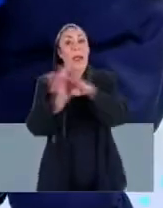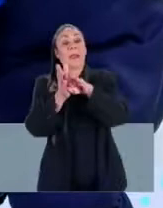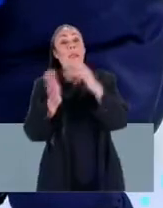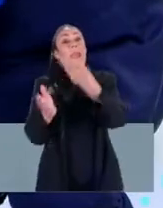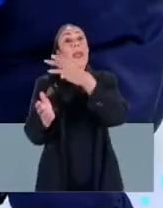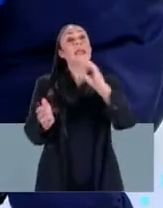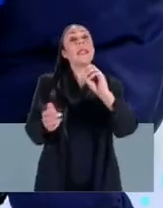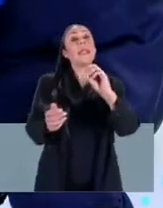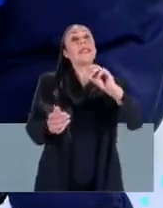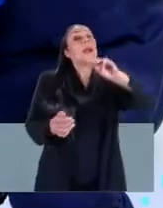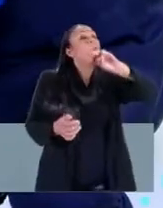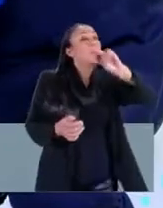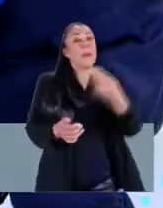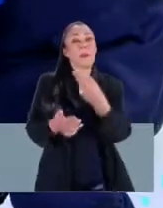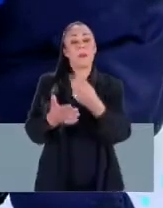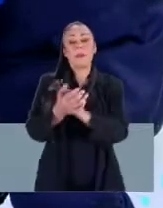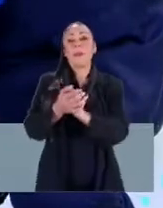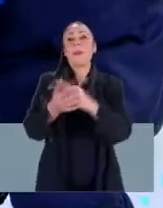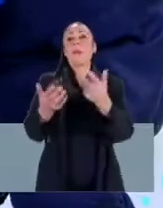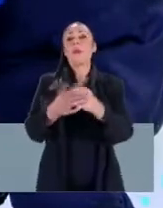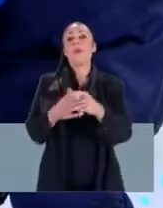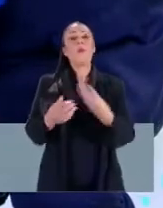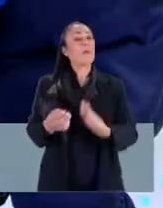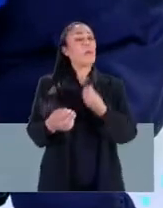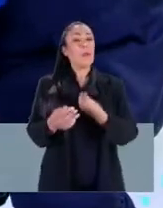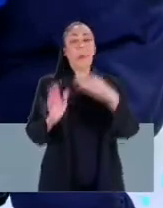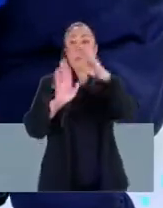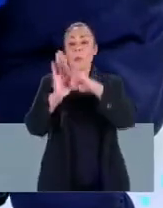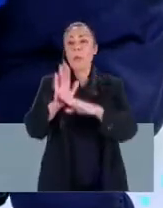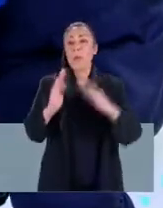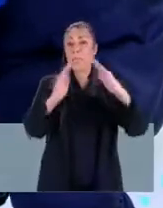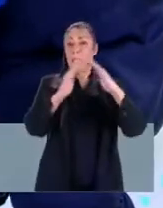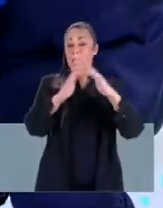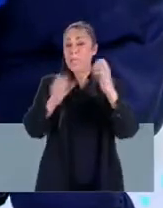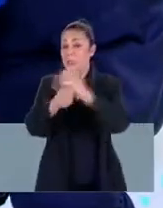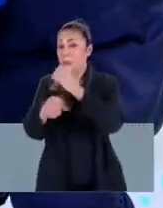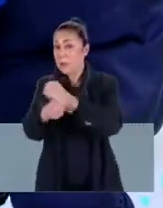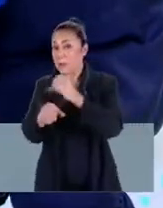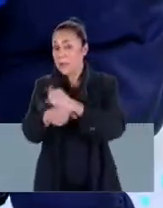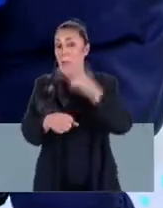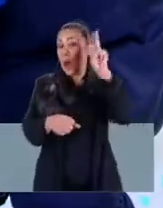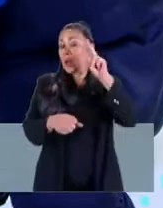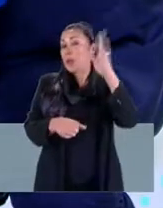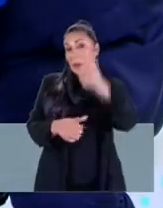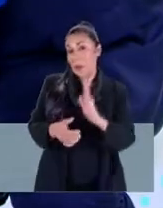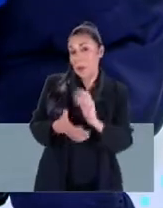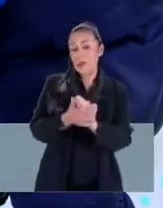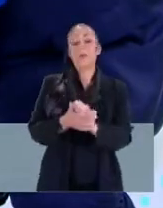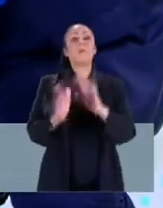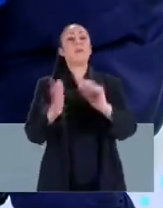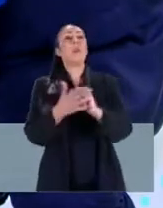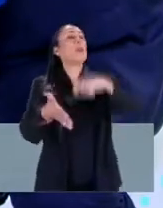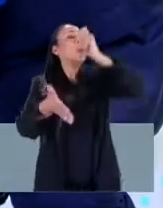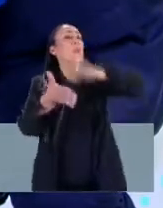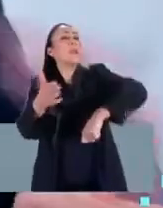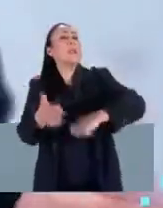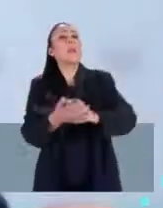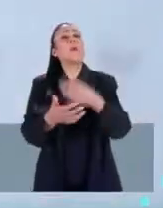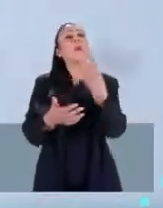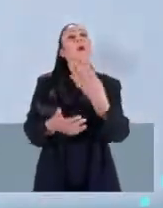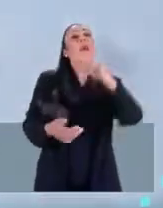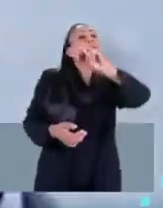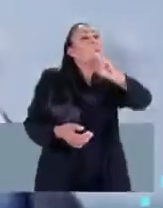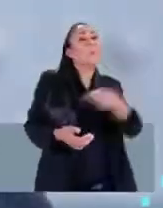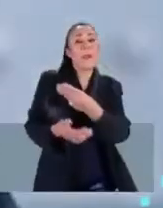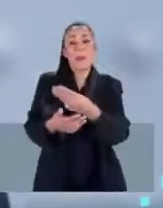Nós, 30 bilhões, nós fizemos o maior programa habitacional da história desse país. Meu caro, nós contratamos 4 milhões